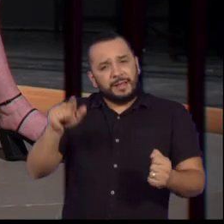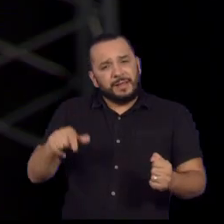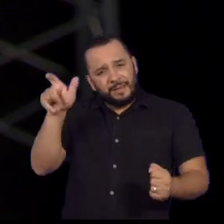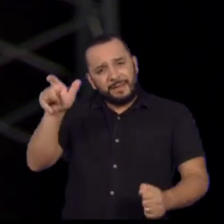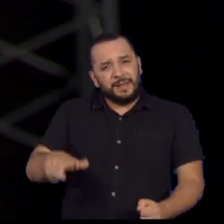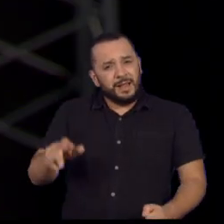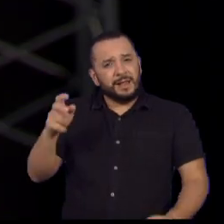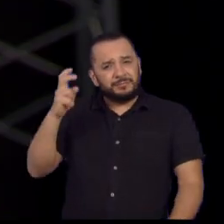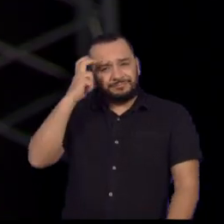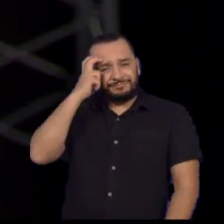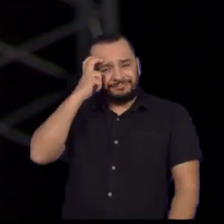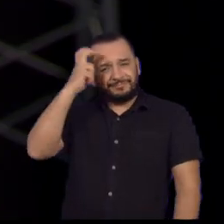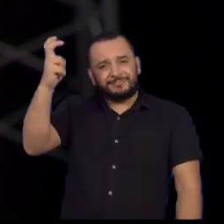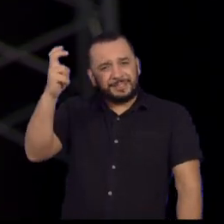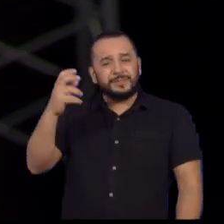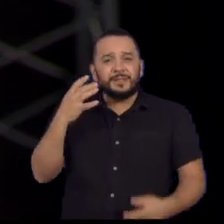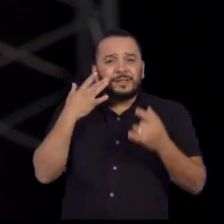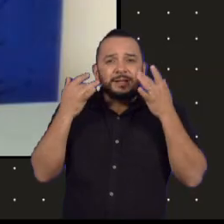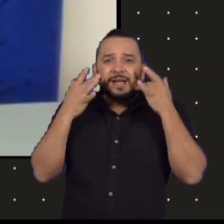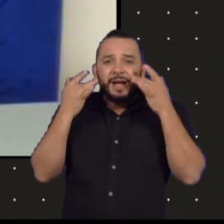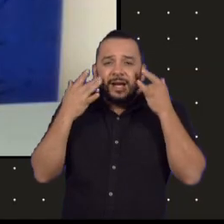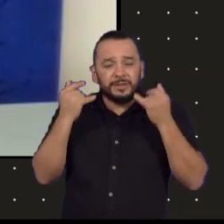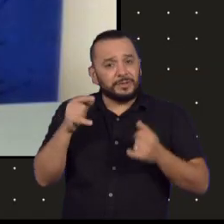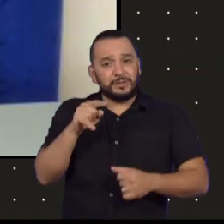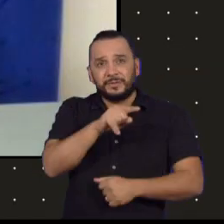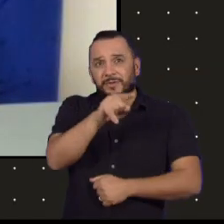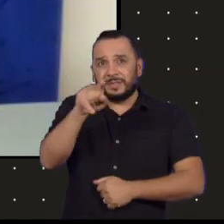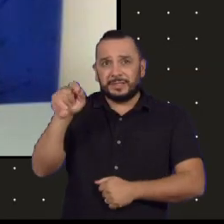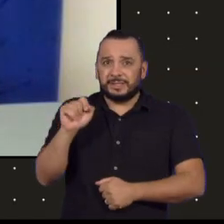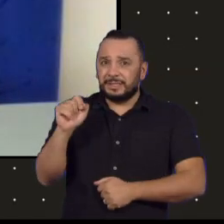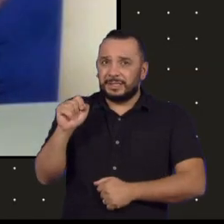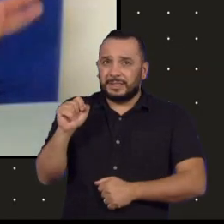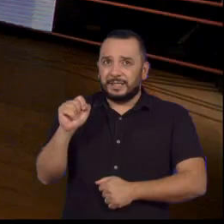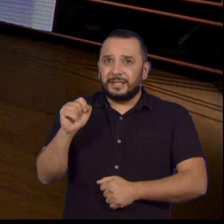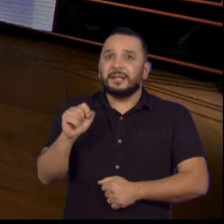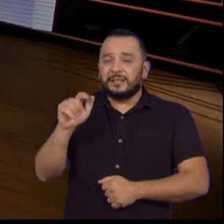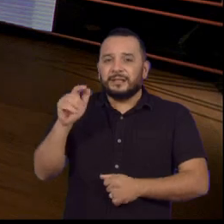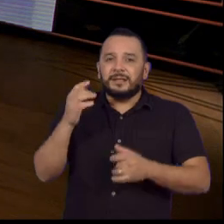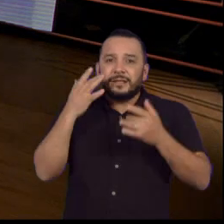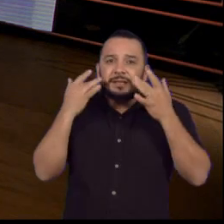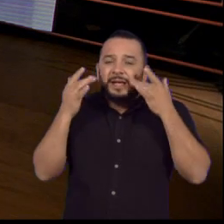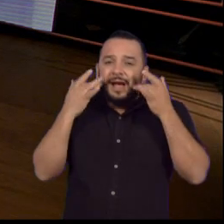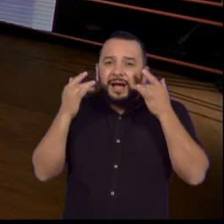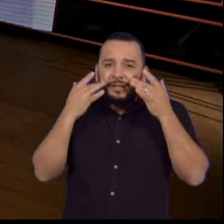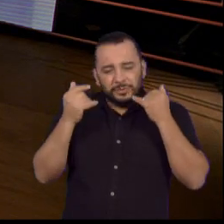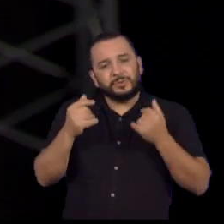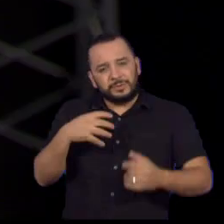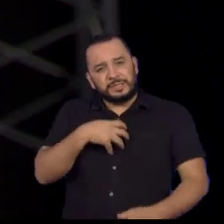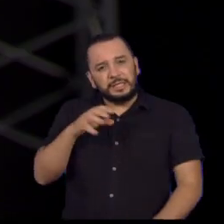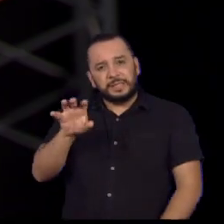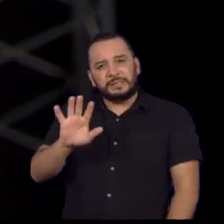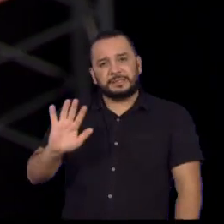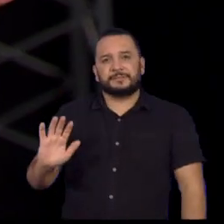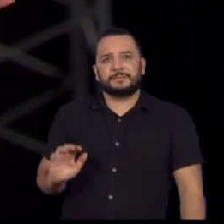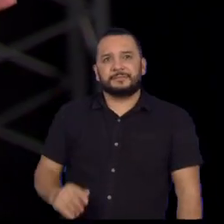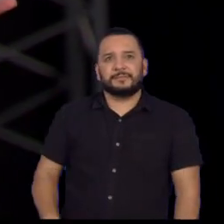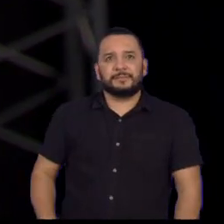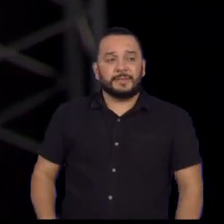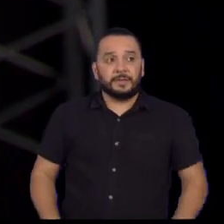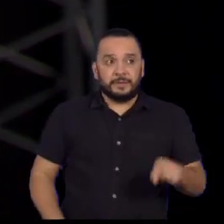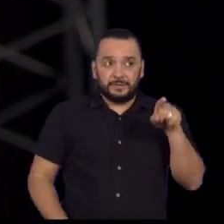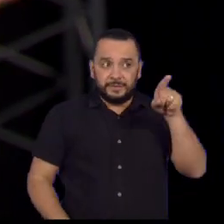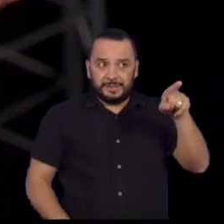ele é o gênio desse teatro, ele é o gênio desse teatro que você... É o teatro dionisíaco mesmo. Você